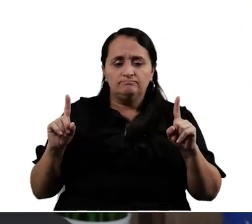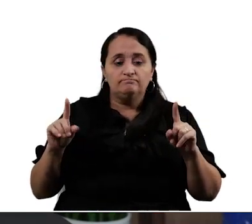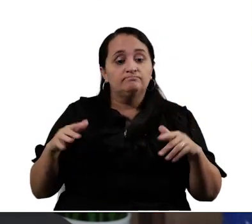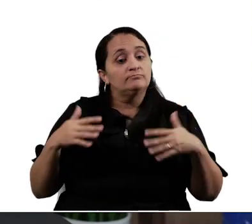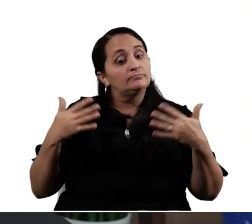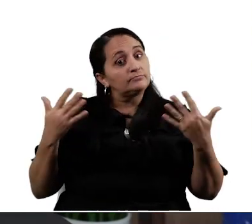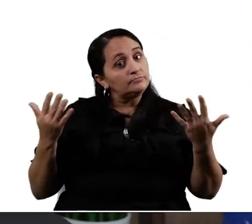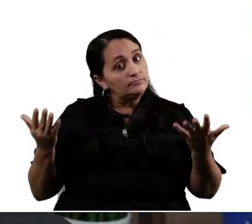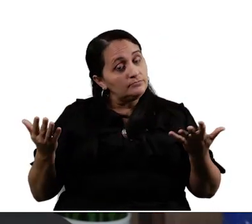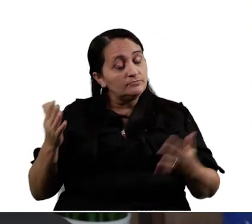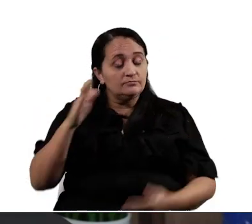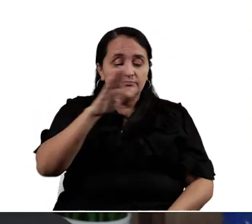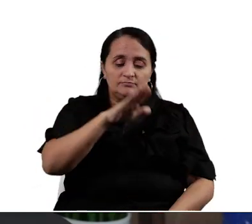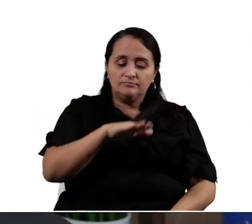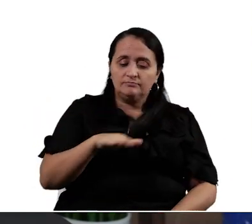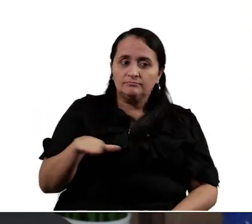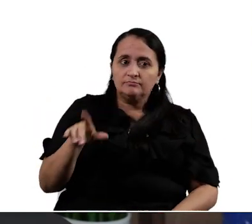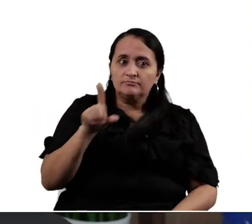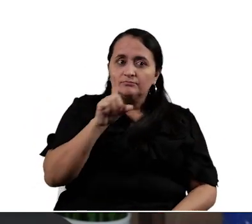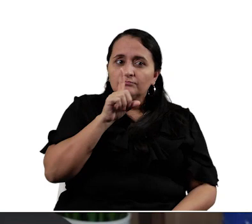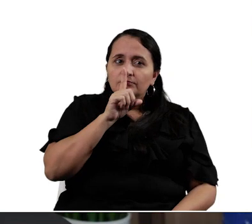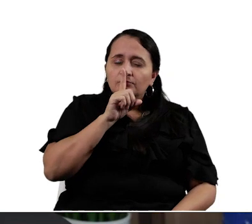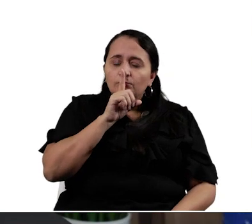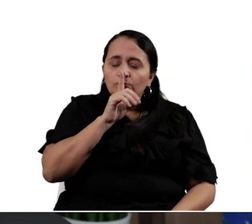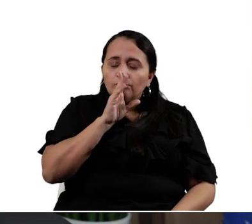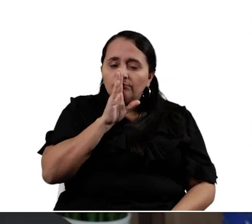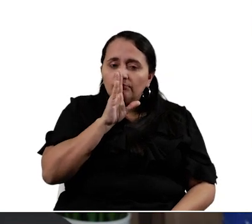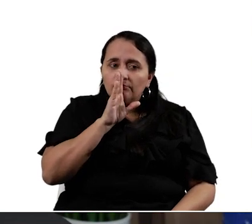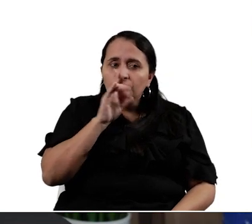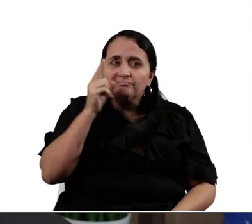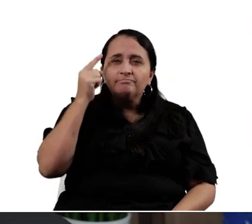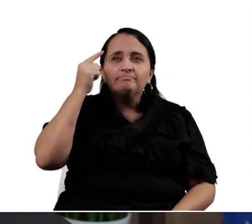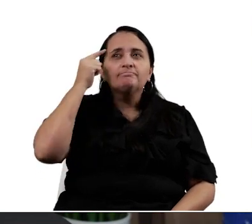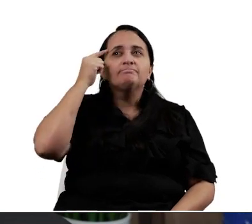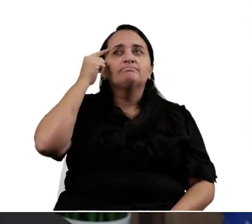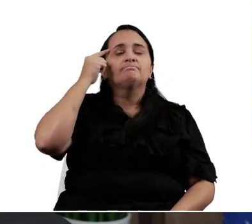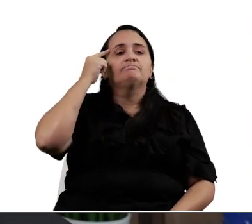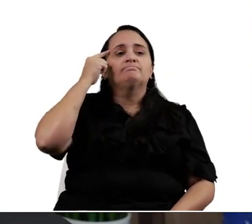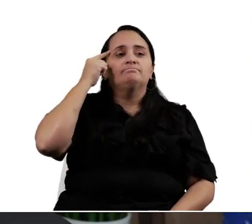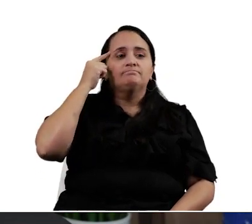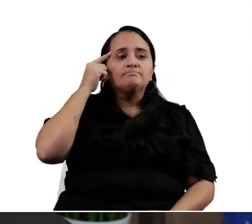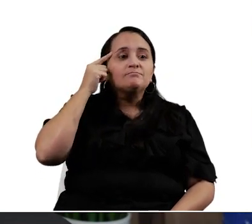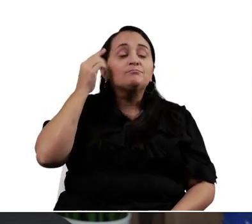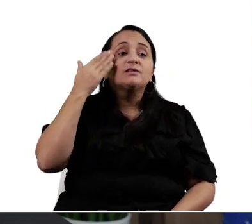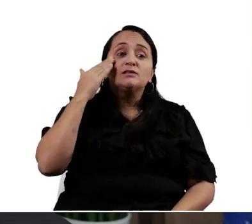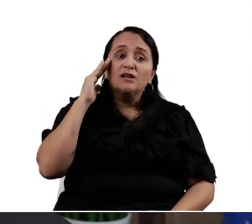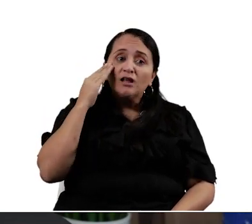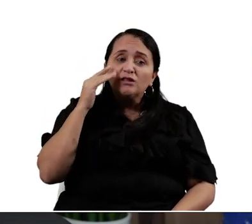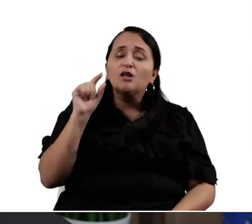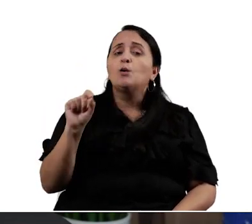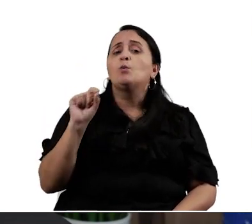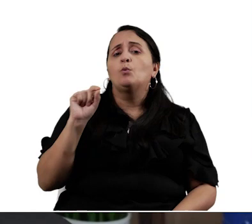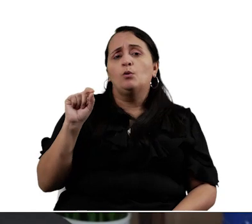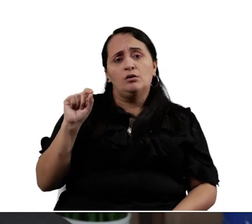nessas crianças todas ficaram em silêncio. E as crianças começaram a entender, viu, Sara? Elas começaram a entender